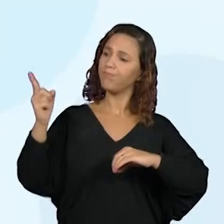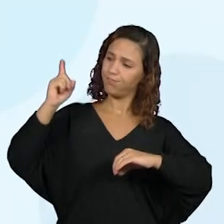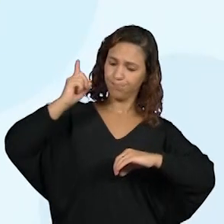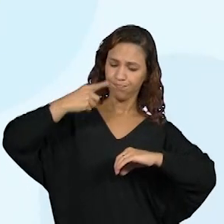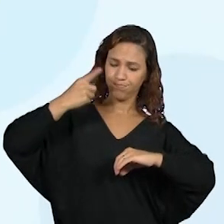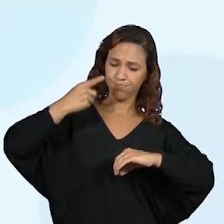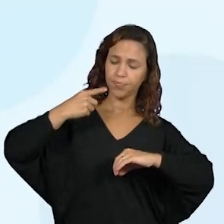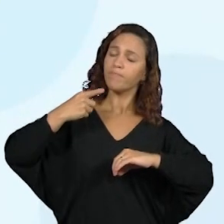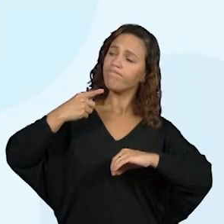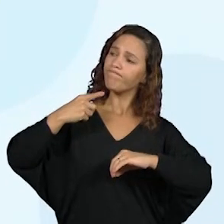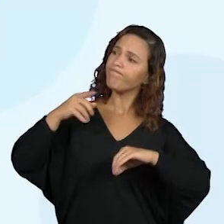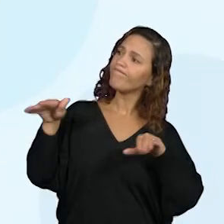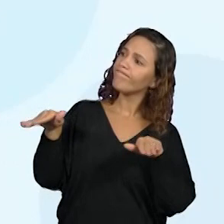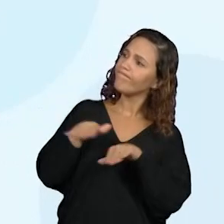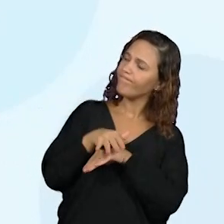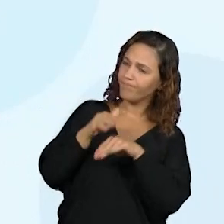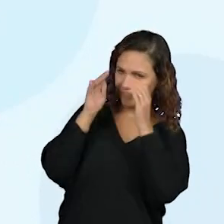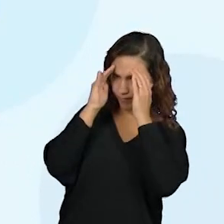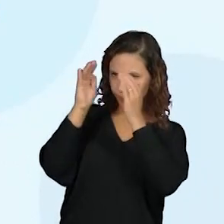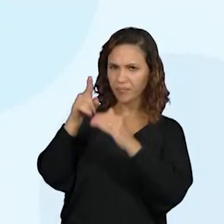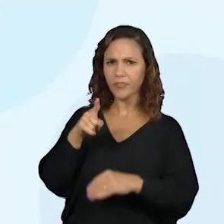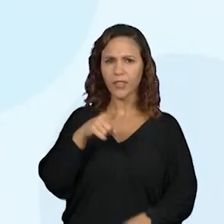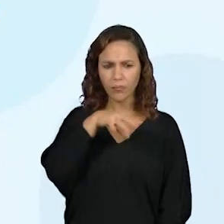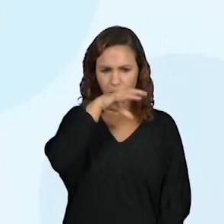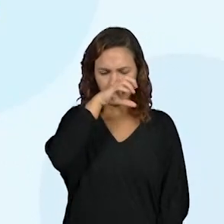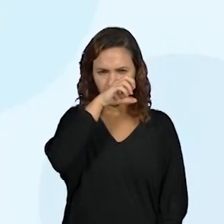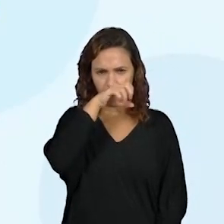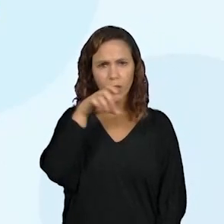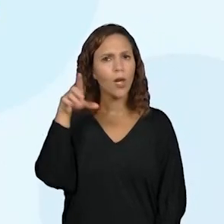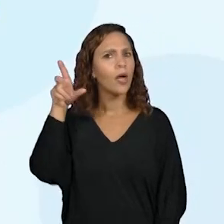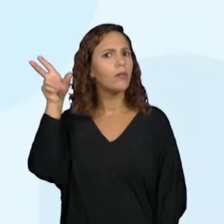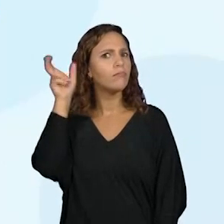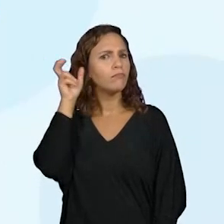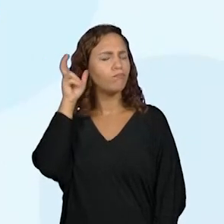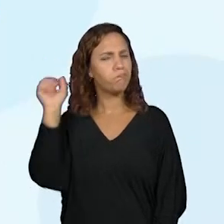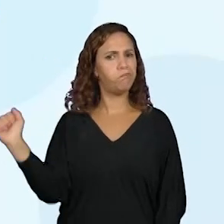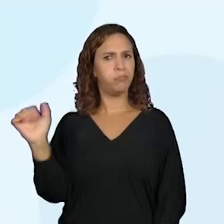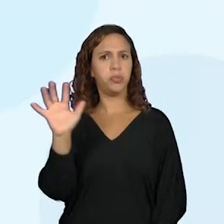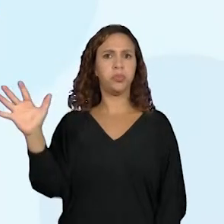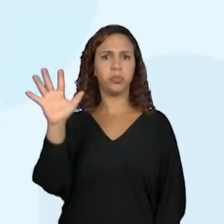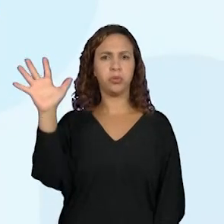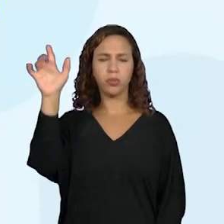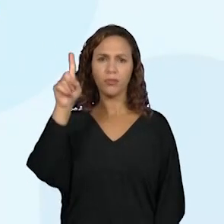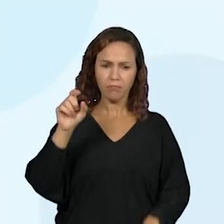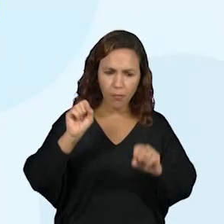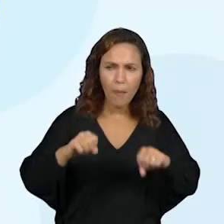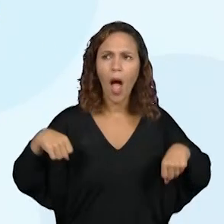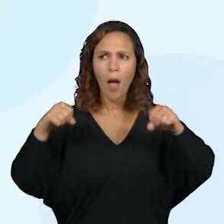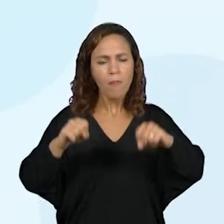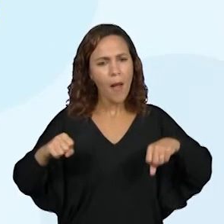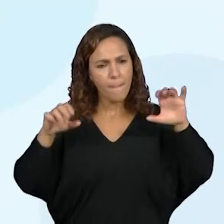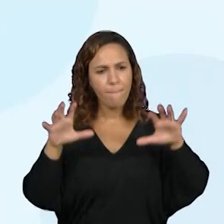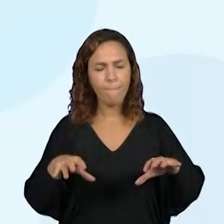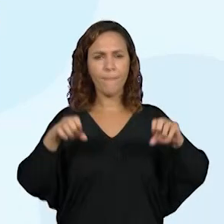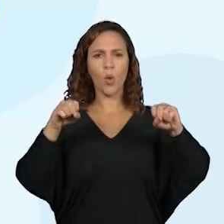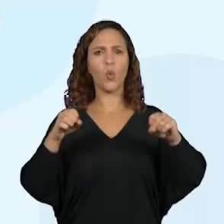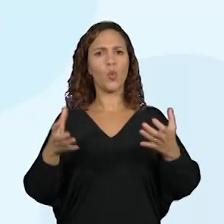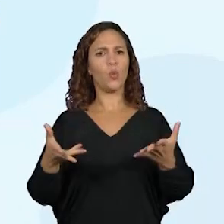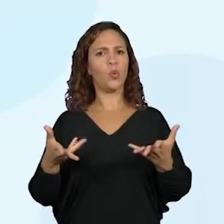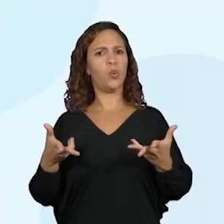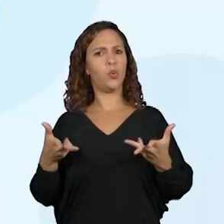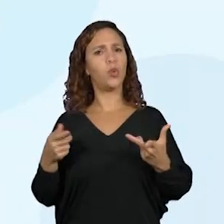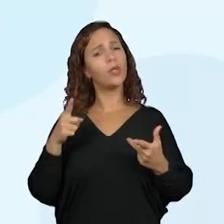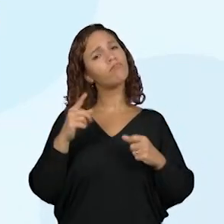matilha possui excelente olfato e audição é bom caçador e corredor vigoroso relativamente